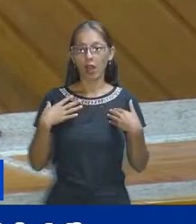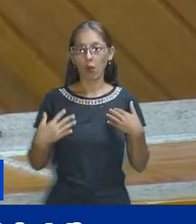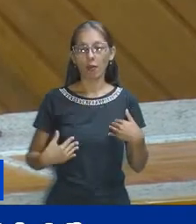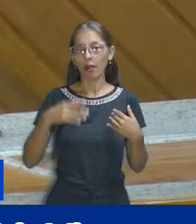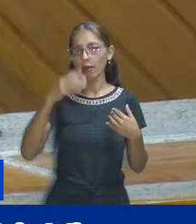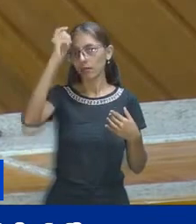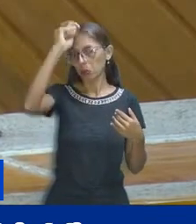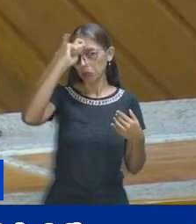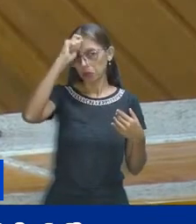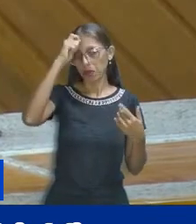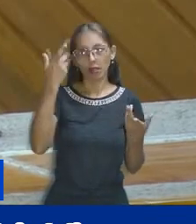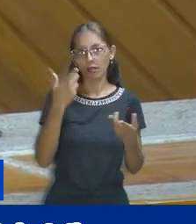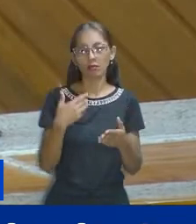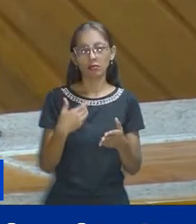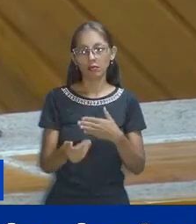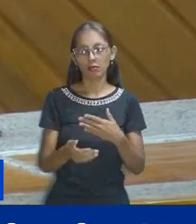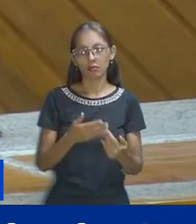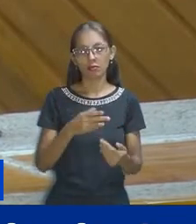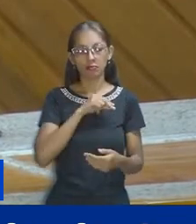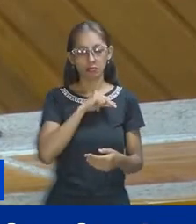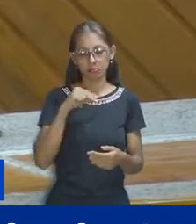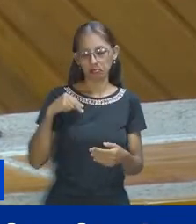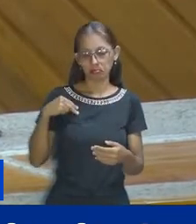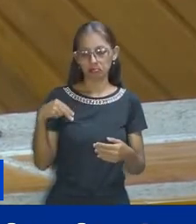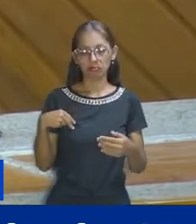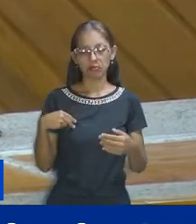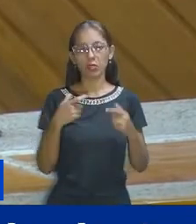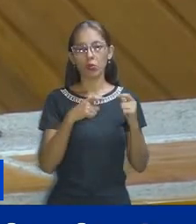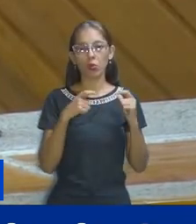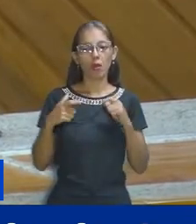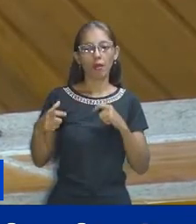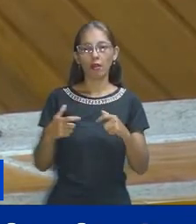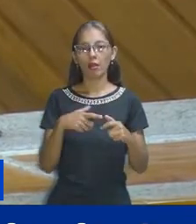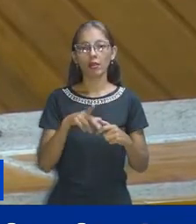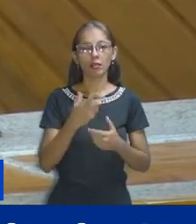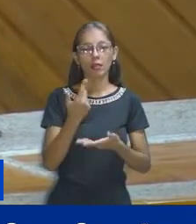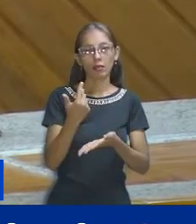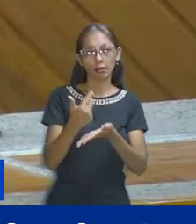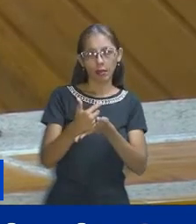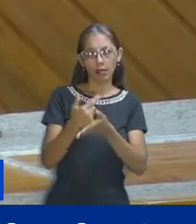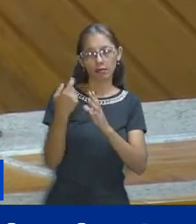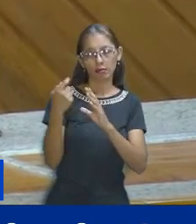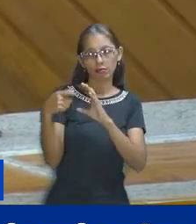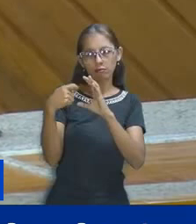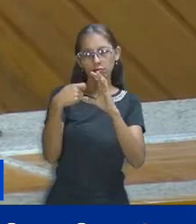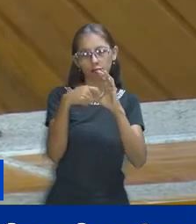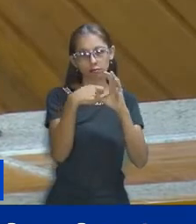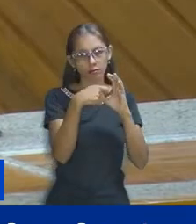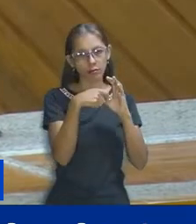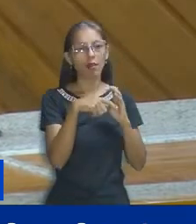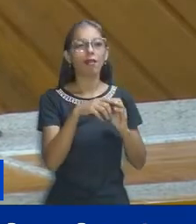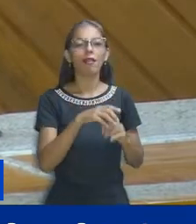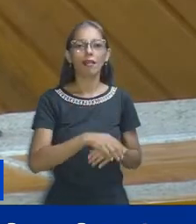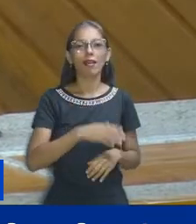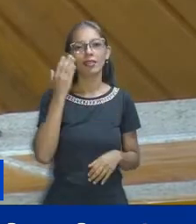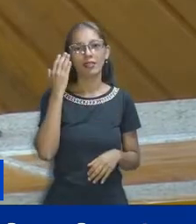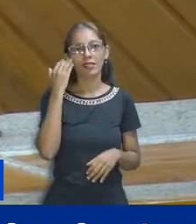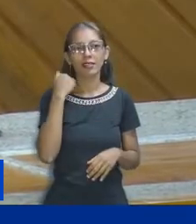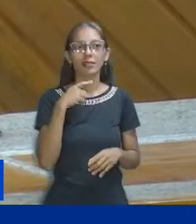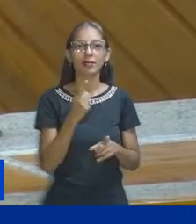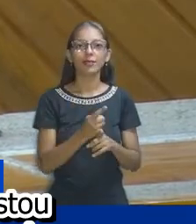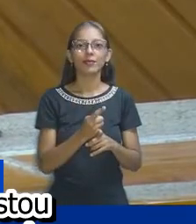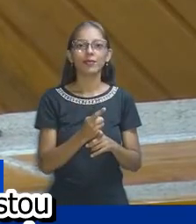farda ou na roupa do policial civil, se tivéssemos essa situação, provavelmente o julgamento hoje seria